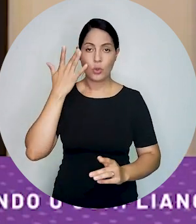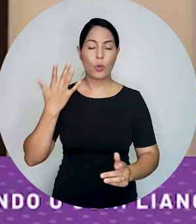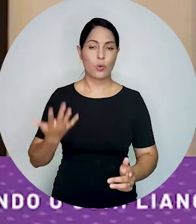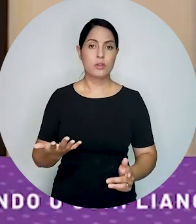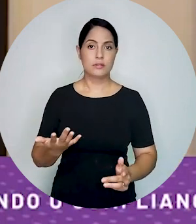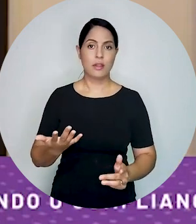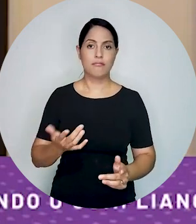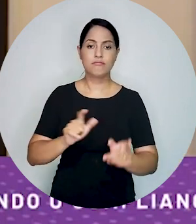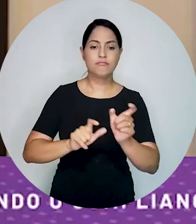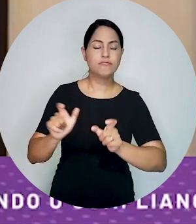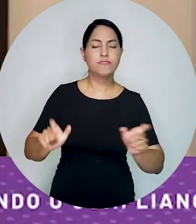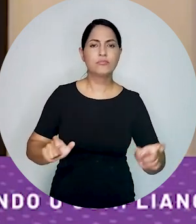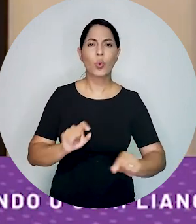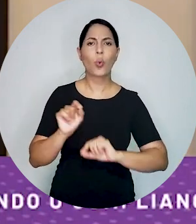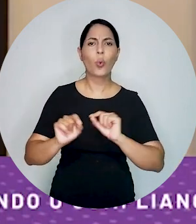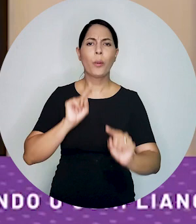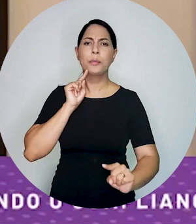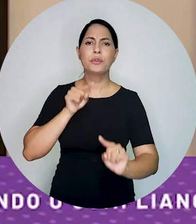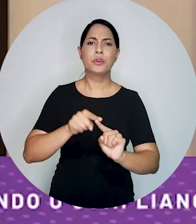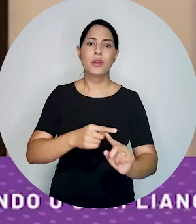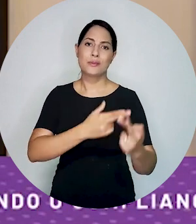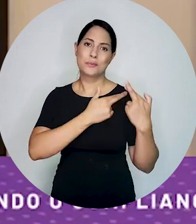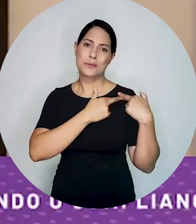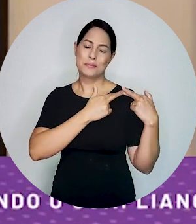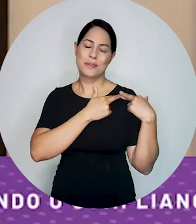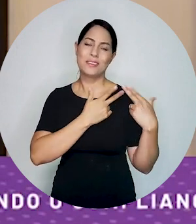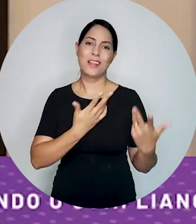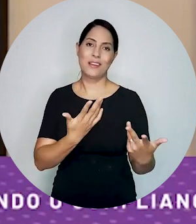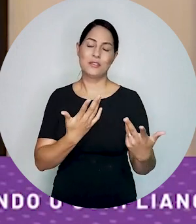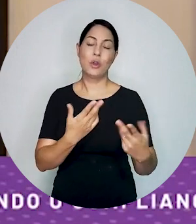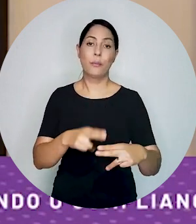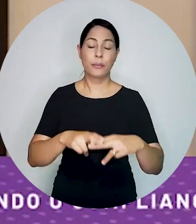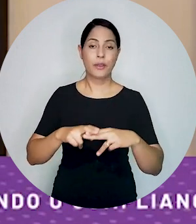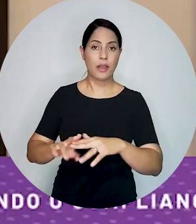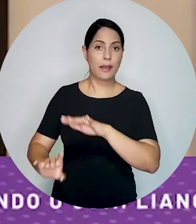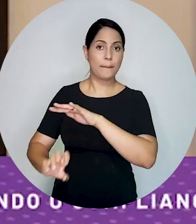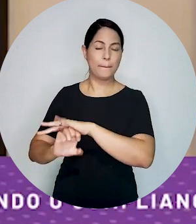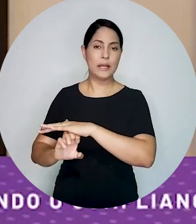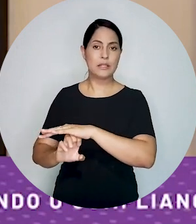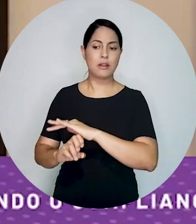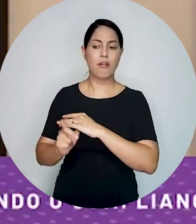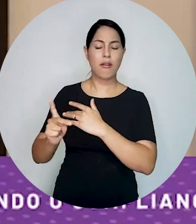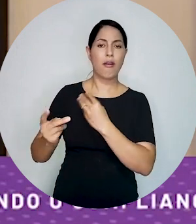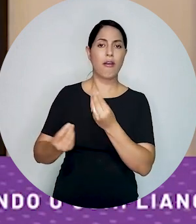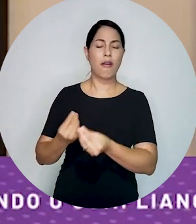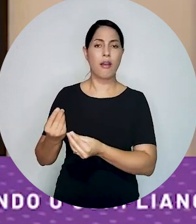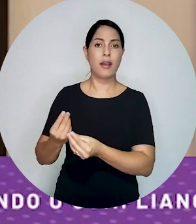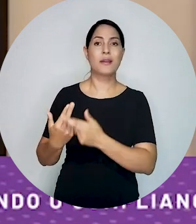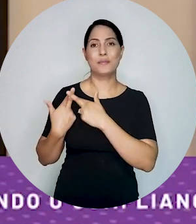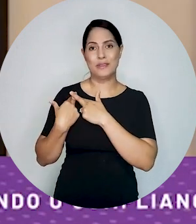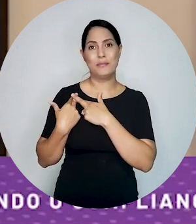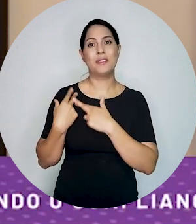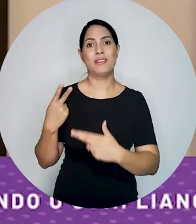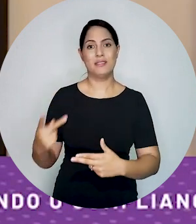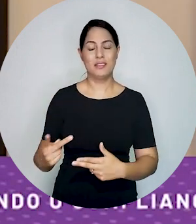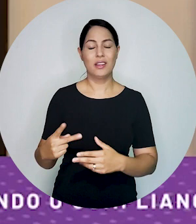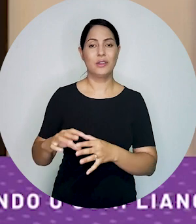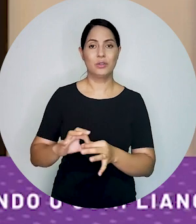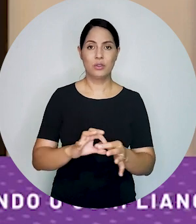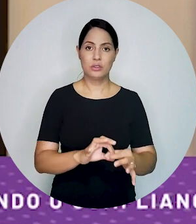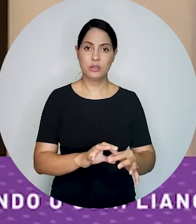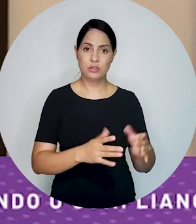físicas também. Então, por exemplo, a responsabilidade objetiva da empresa por atos que os seus